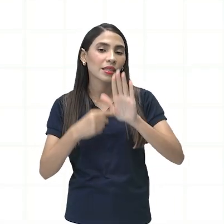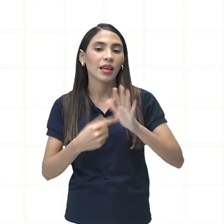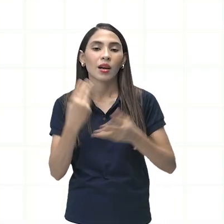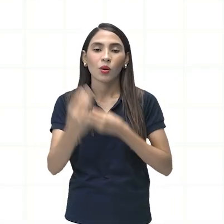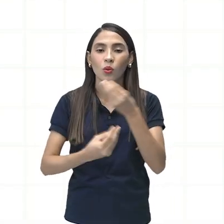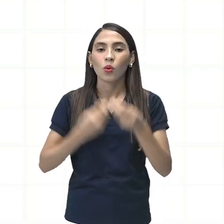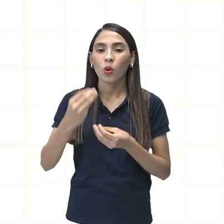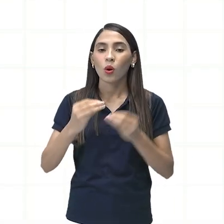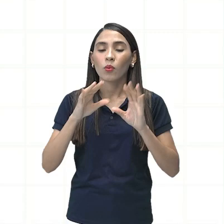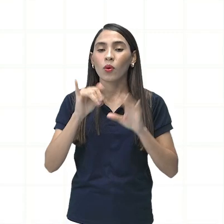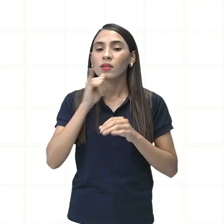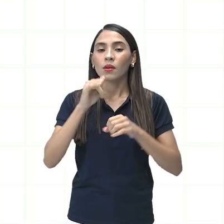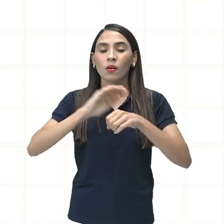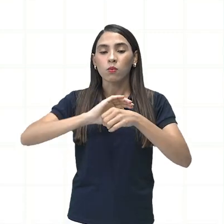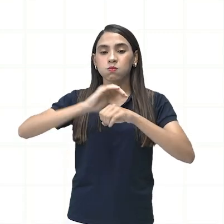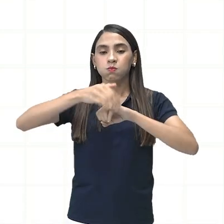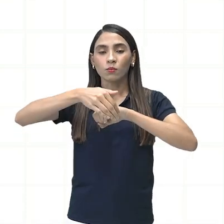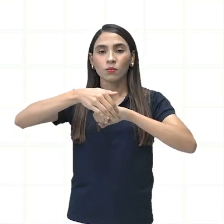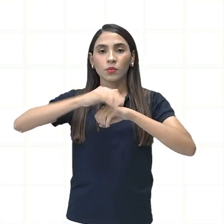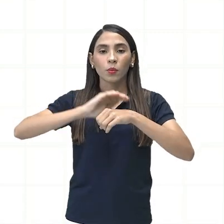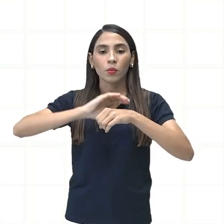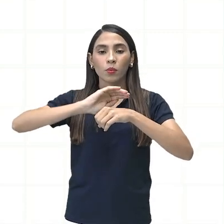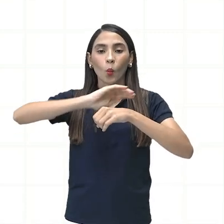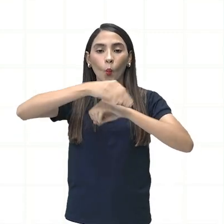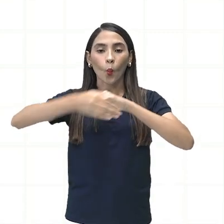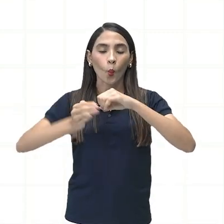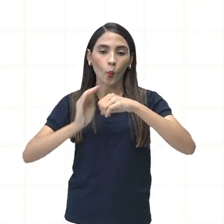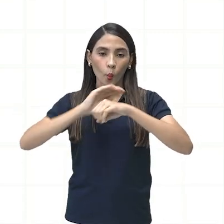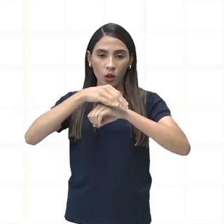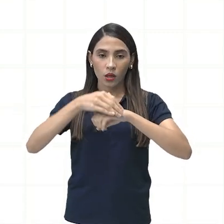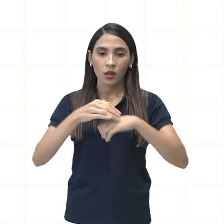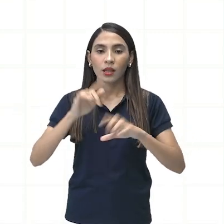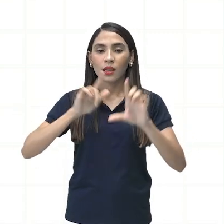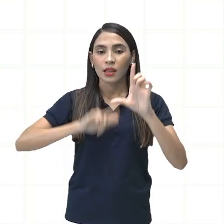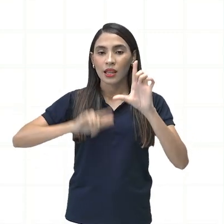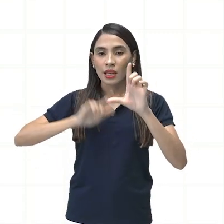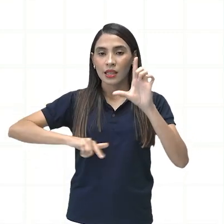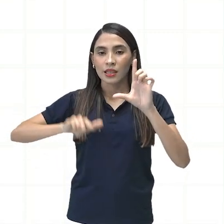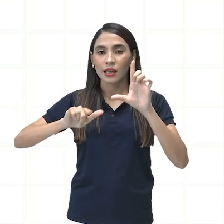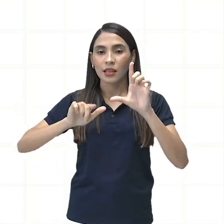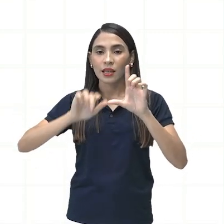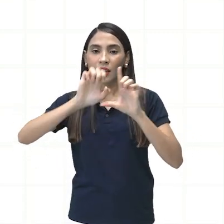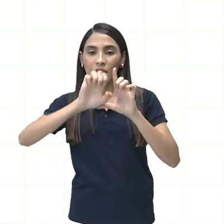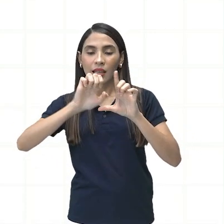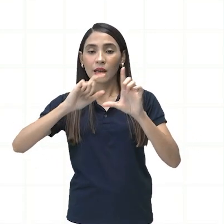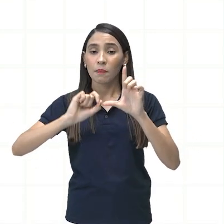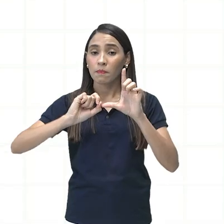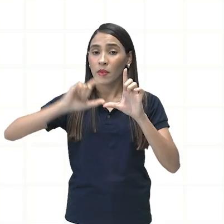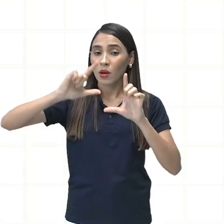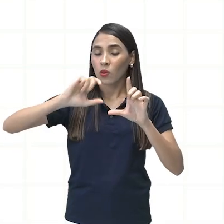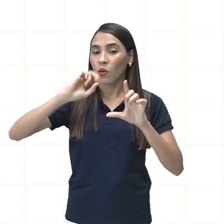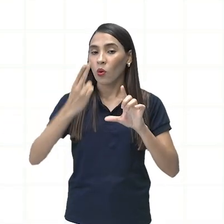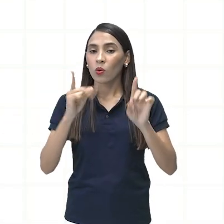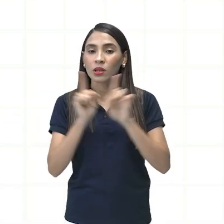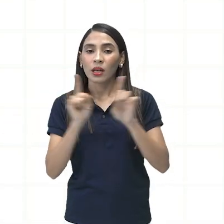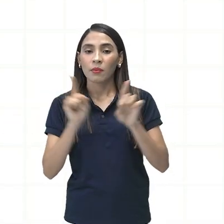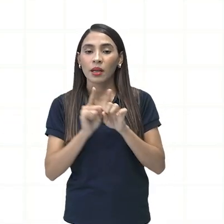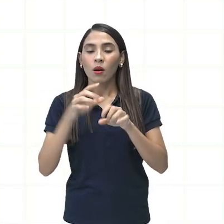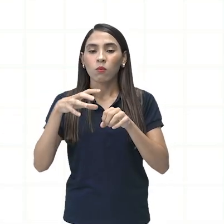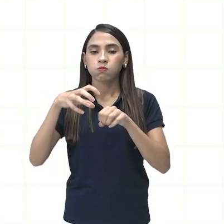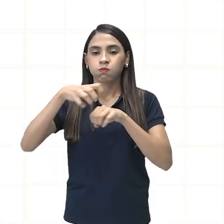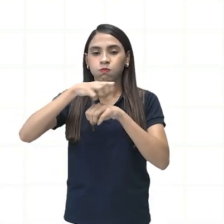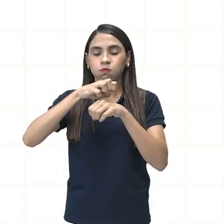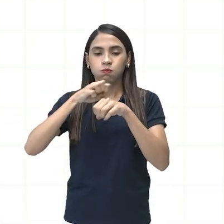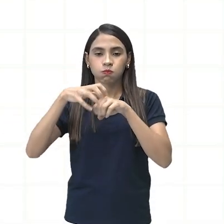na forma lisa, sendo representada pela letra R maiúscula ou pela forma